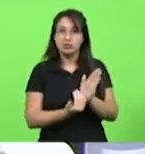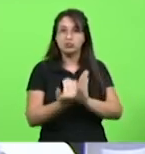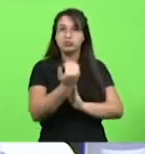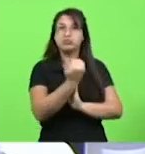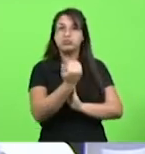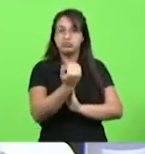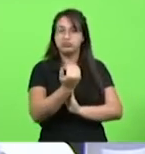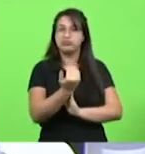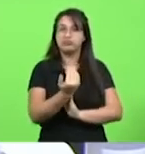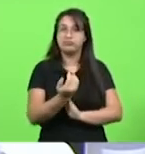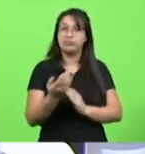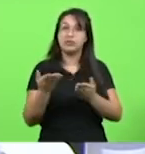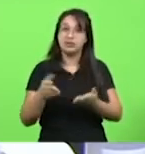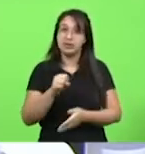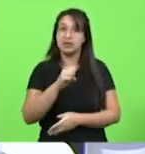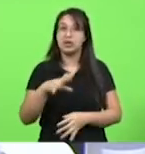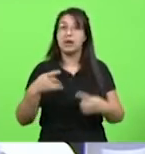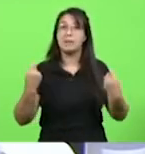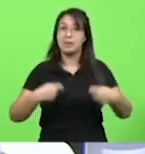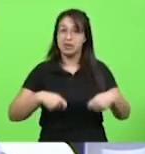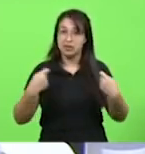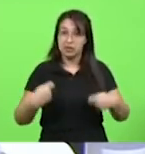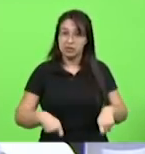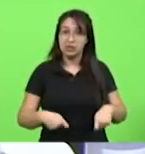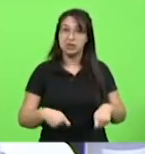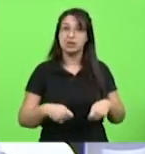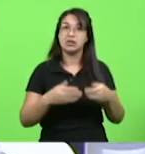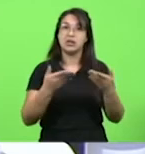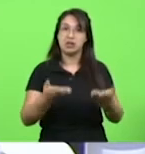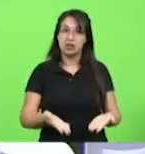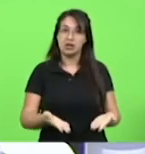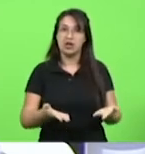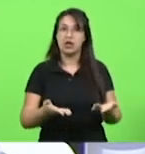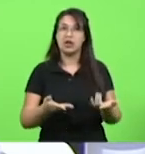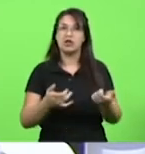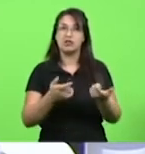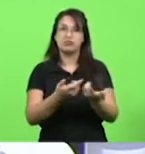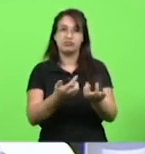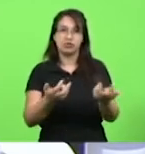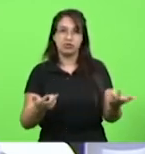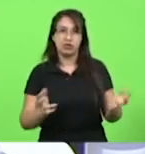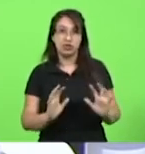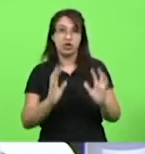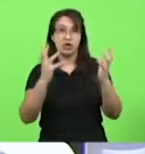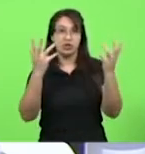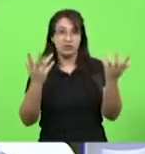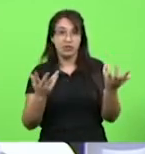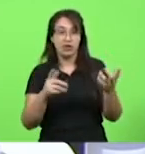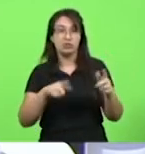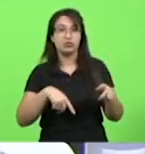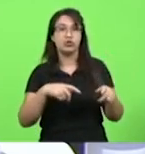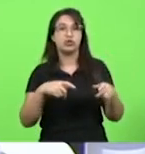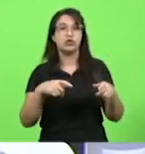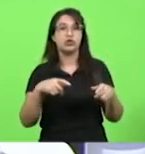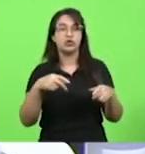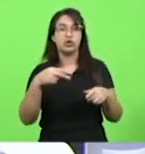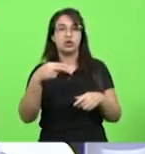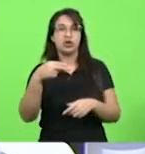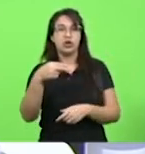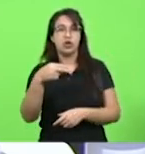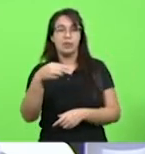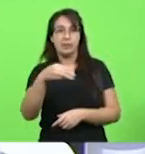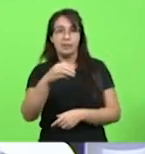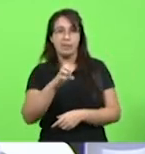precisar da renda gerada pelas feiras que acontecem no estado feiras e moveleiras feiras